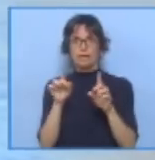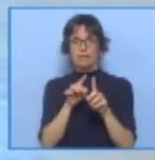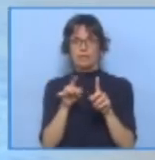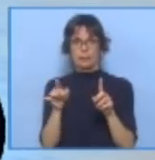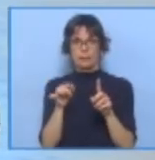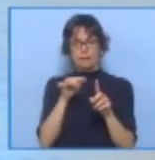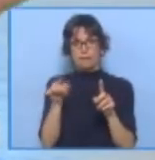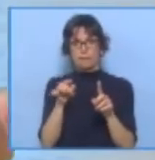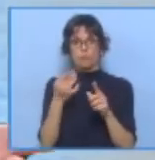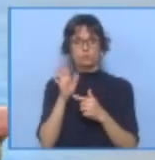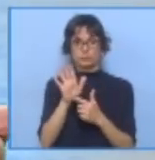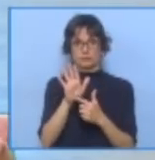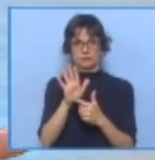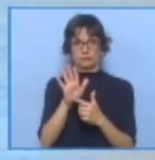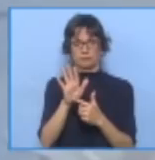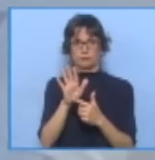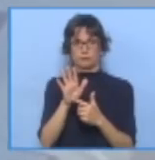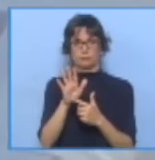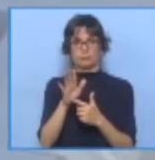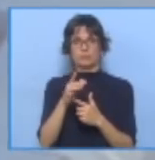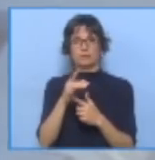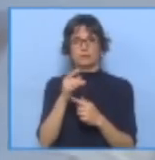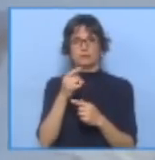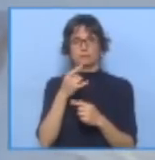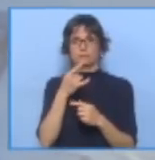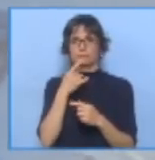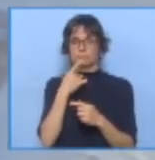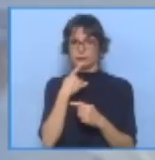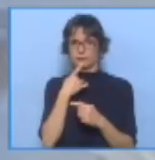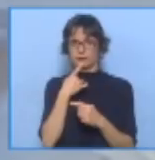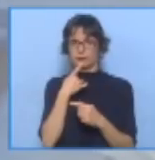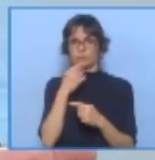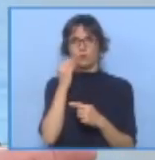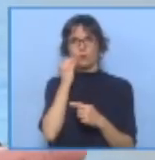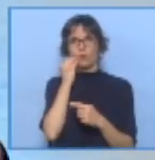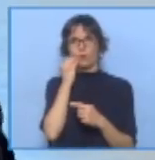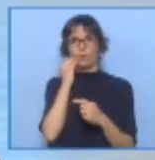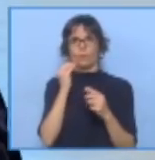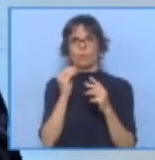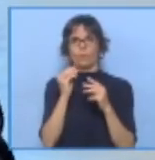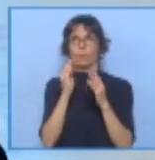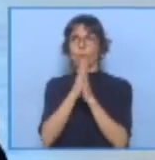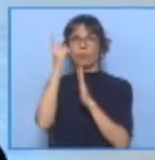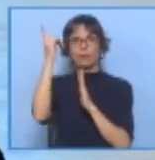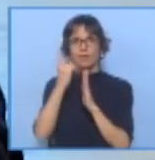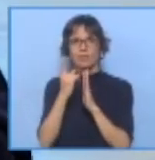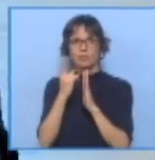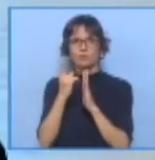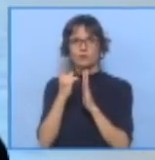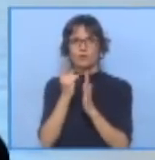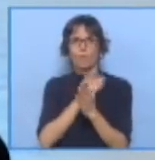isto, há uma coisa muito importante, que é a gratuidade do amor de Deus. A gratuidade do amor de